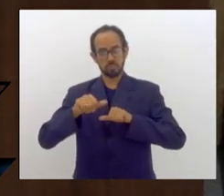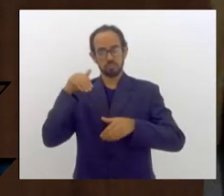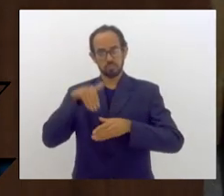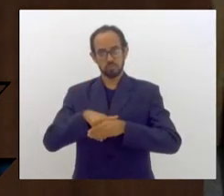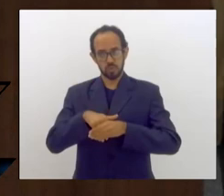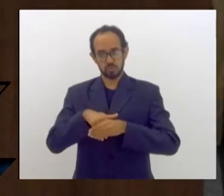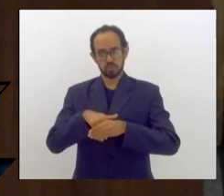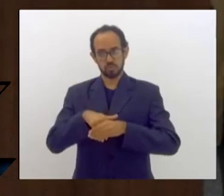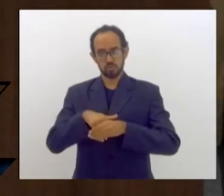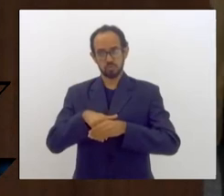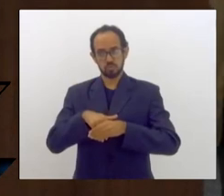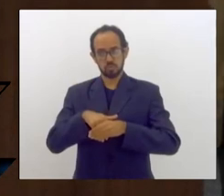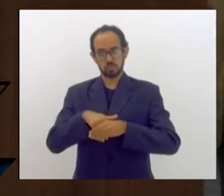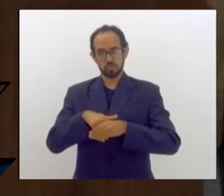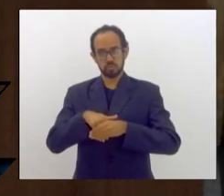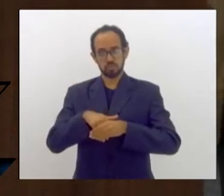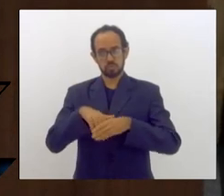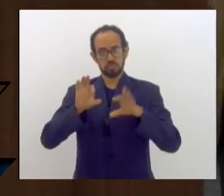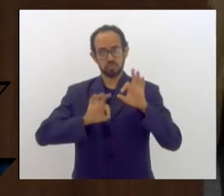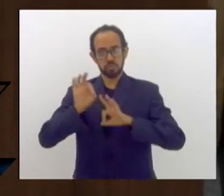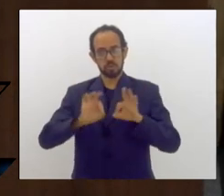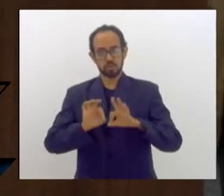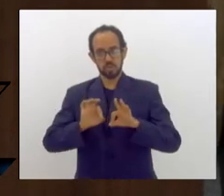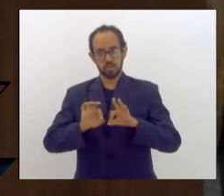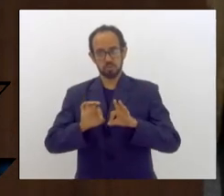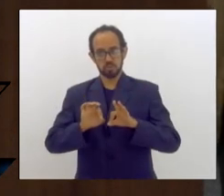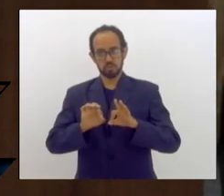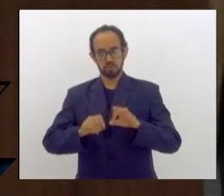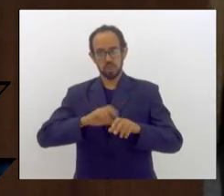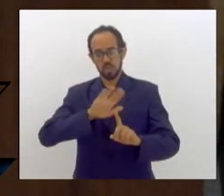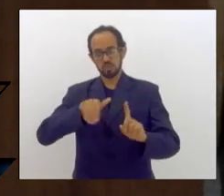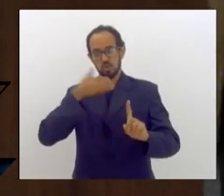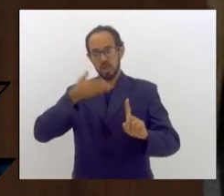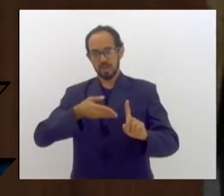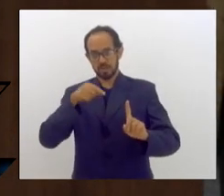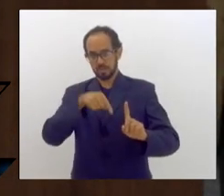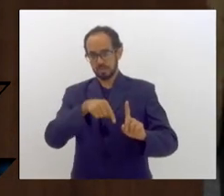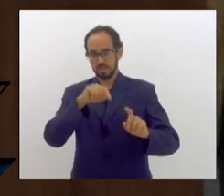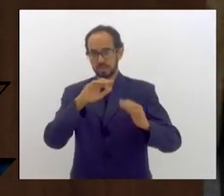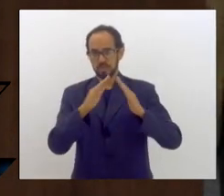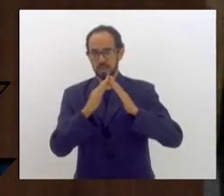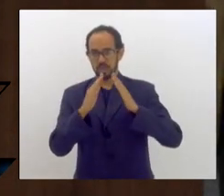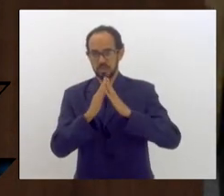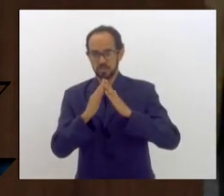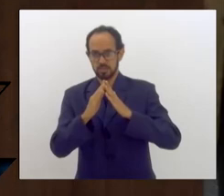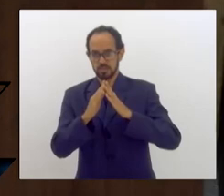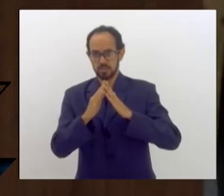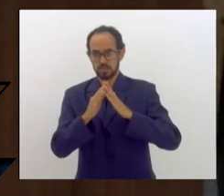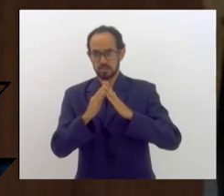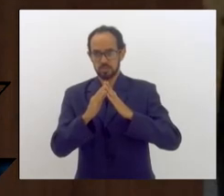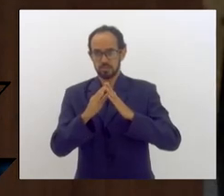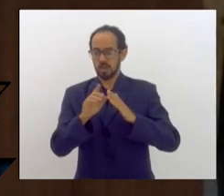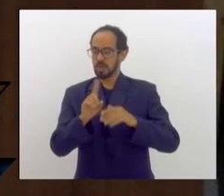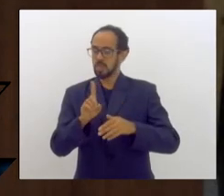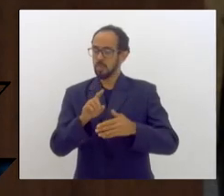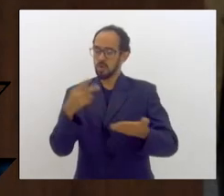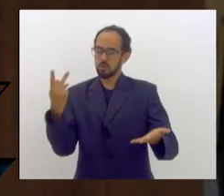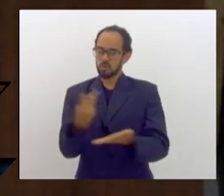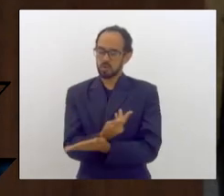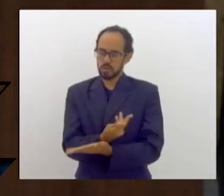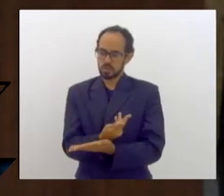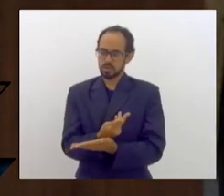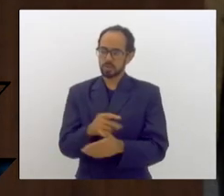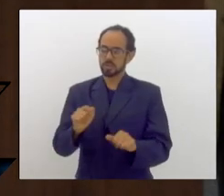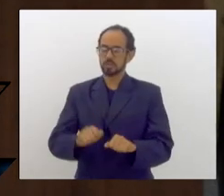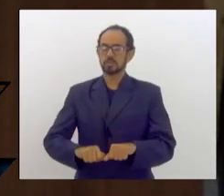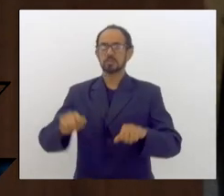tramitação dos projetos que tratam das honrarias dessa casa, para que isso não fique acontecendo e sendo a